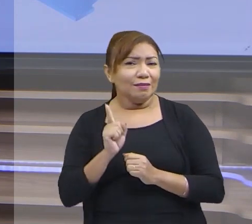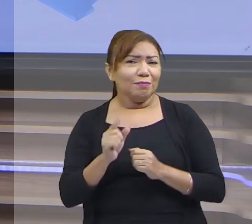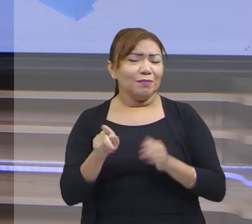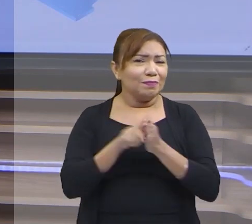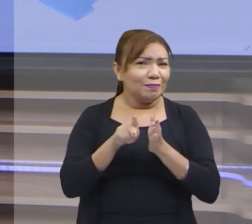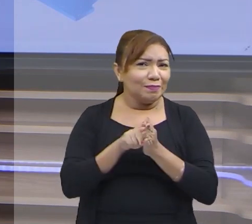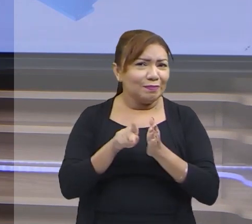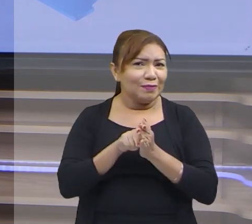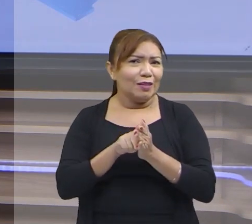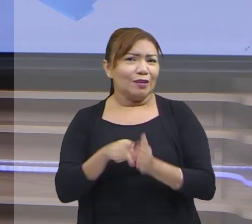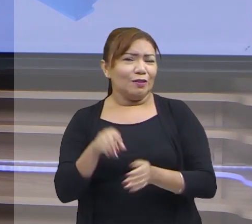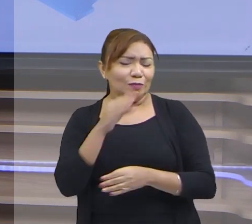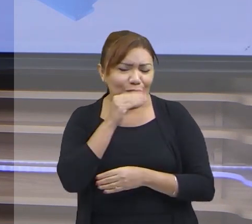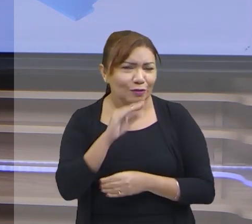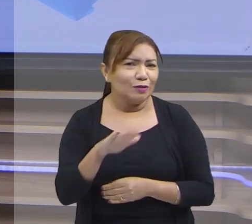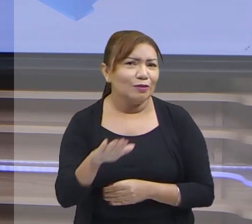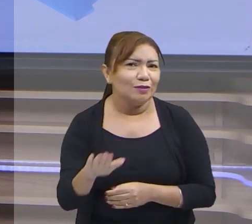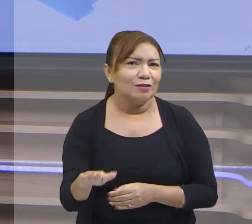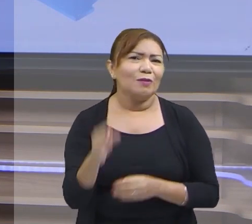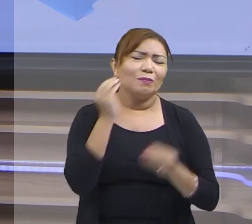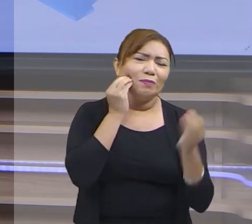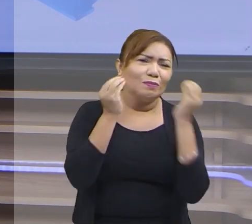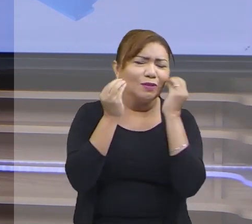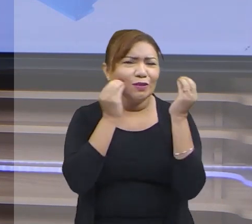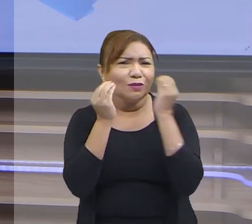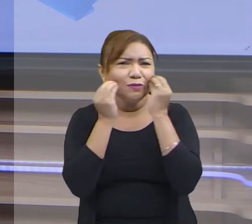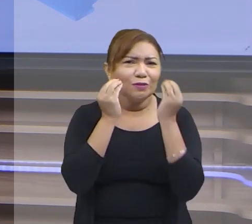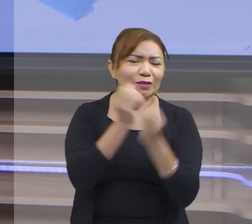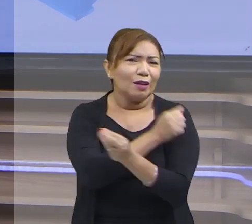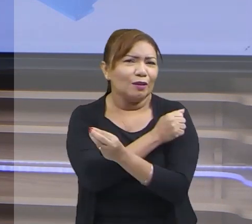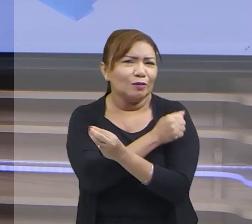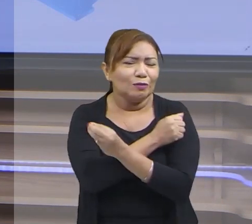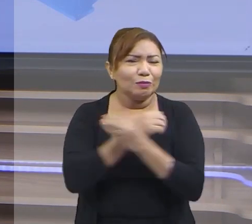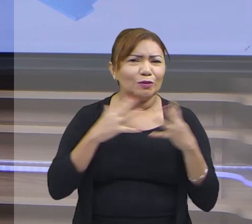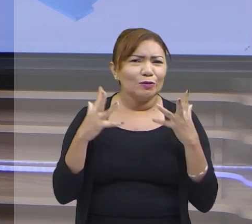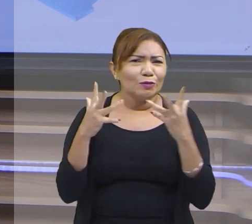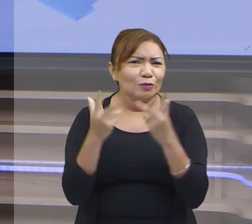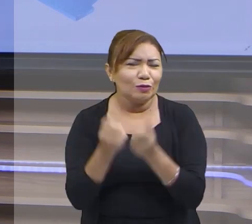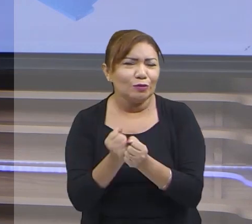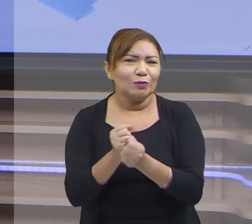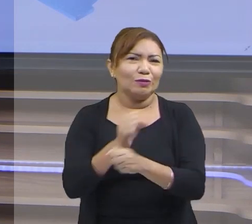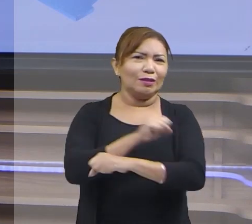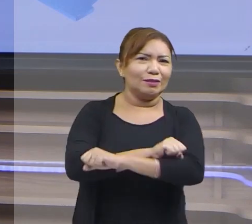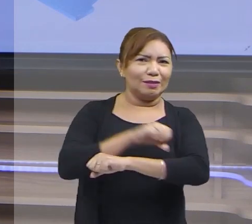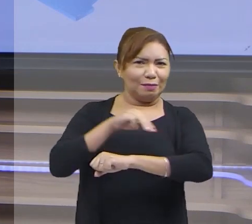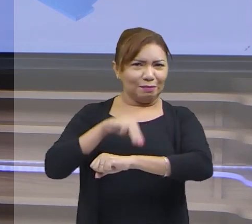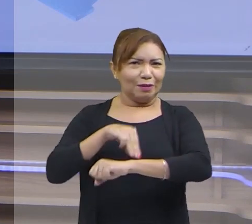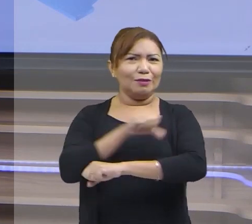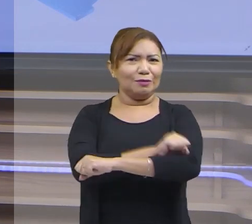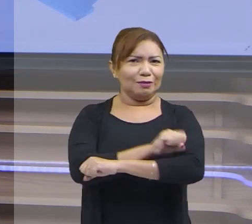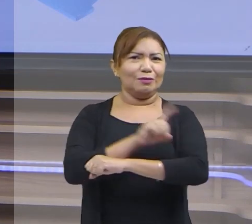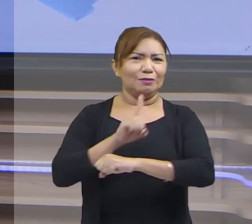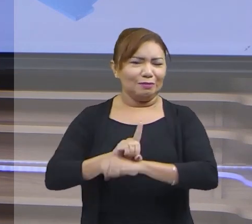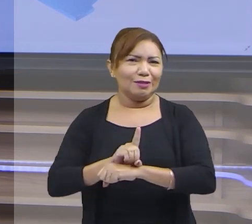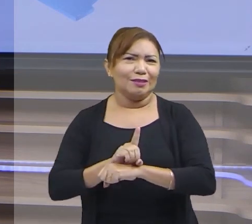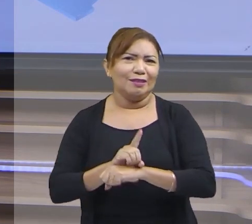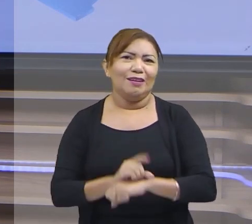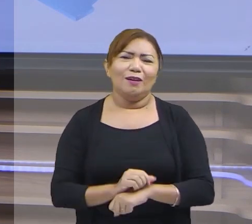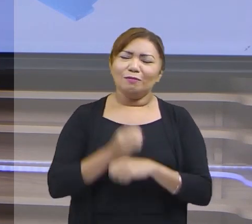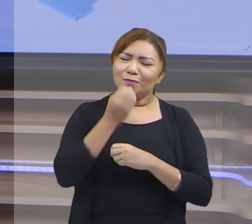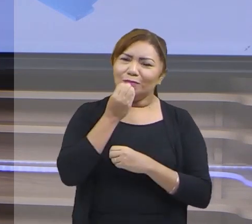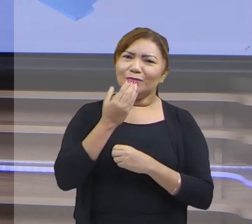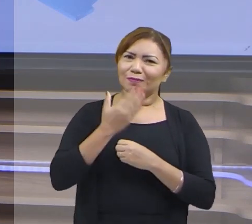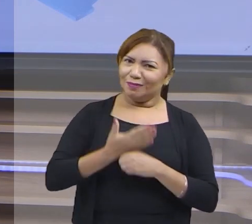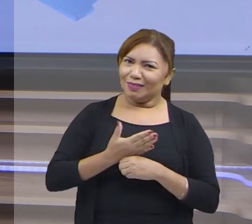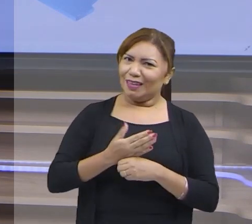no primeiro ano. E um grande beijo para todos os alunos da rede municipal e estadual de ensino, que hoje também são um